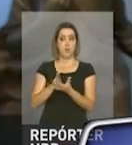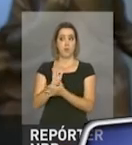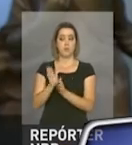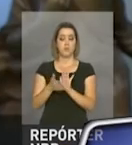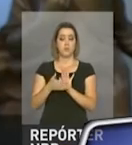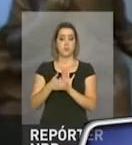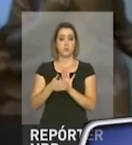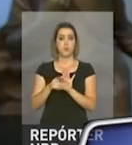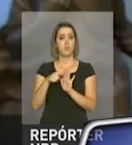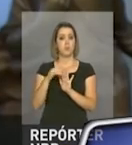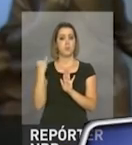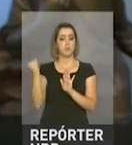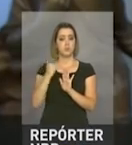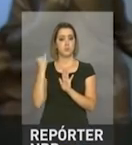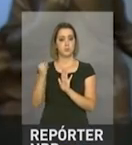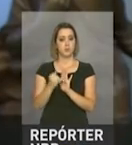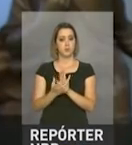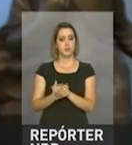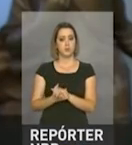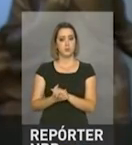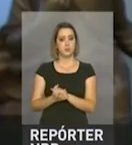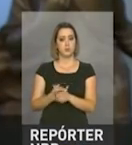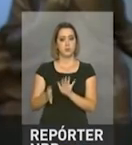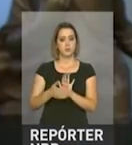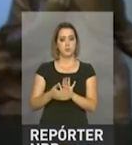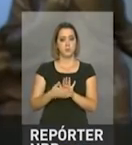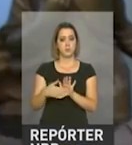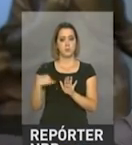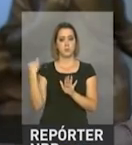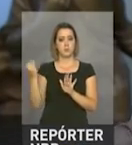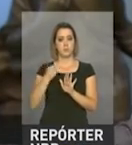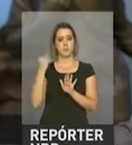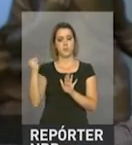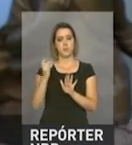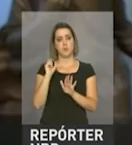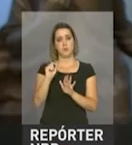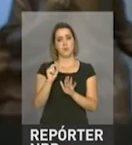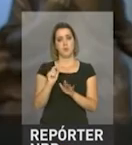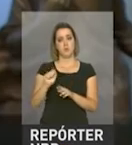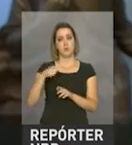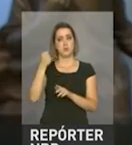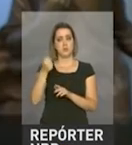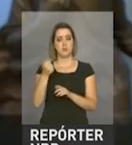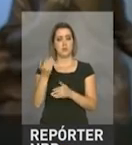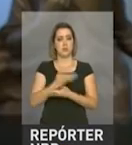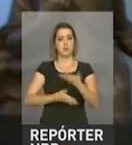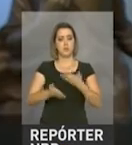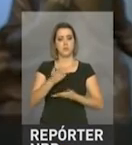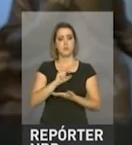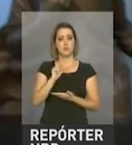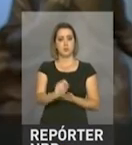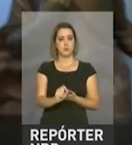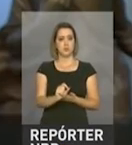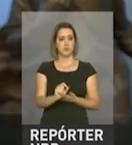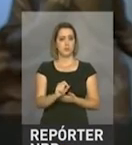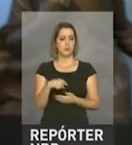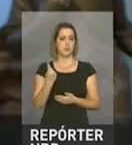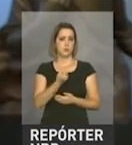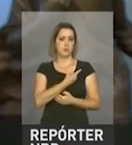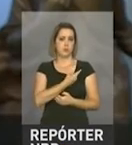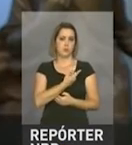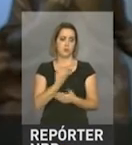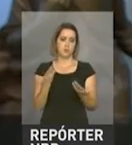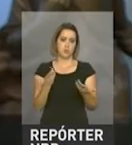uma proposta como essa, e essa proposta ela dá uma sinalização para o mercado de que nós,